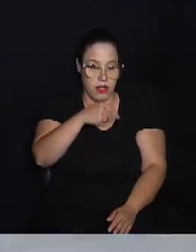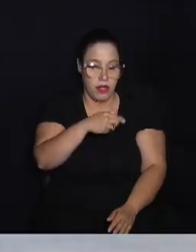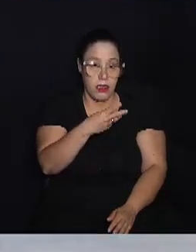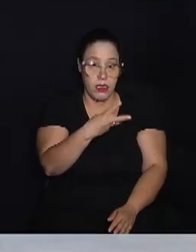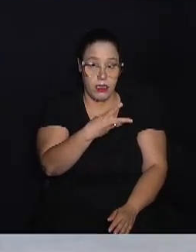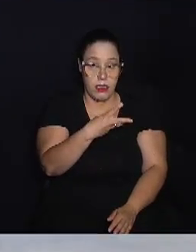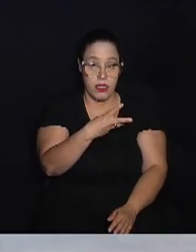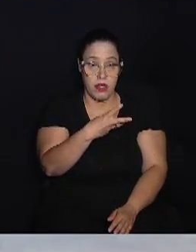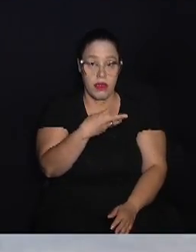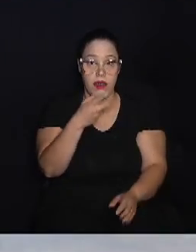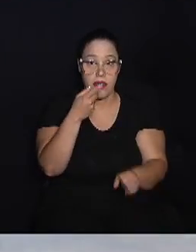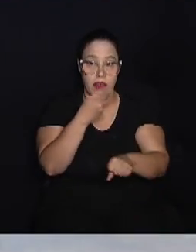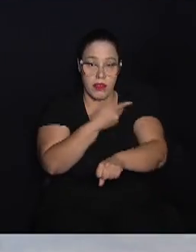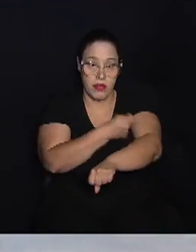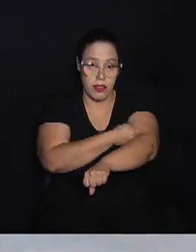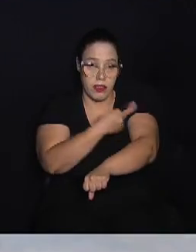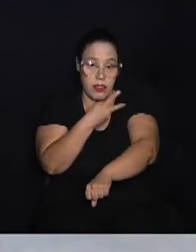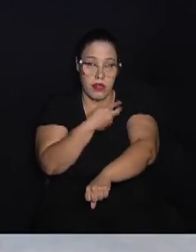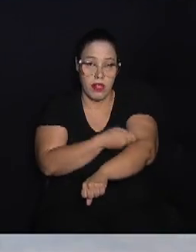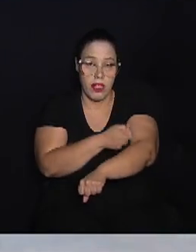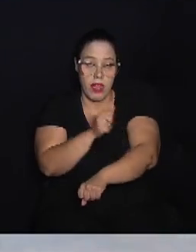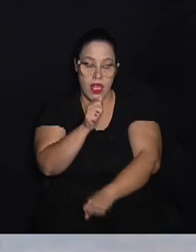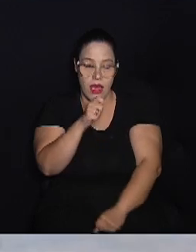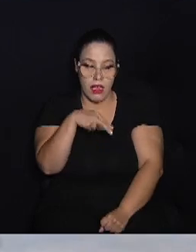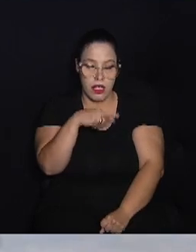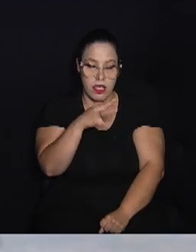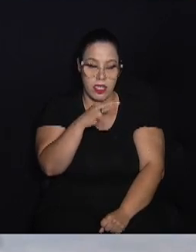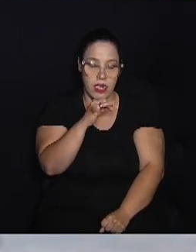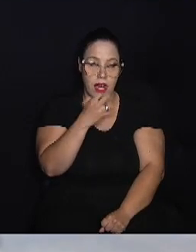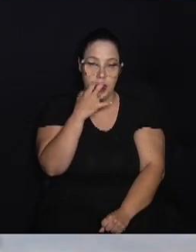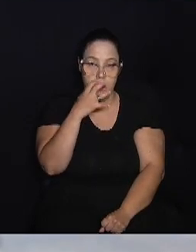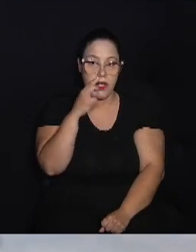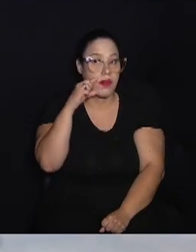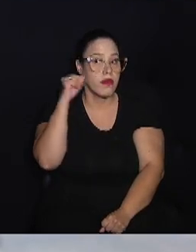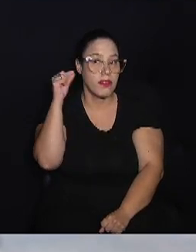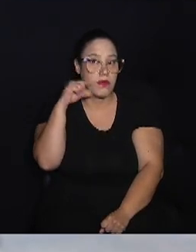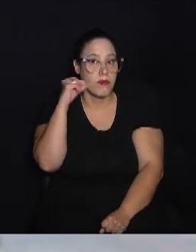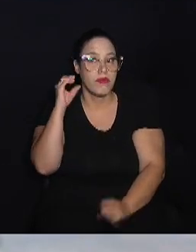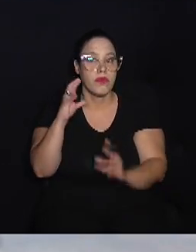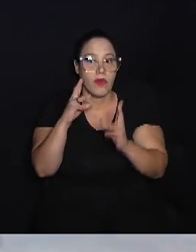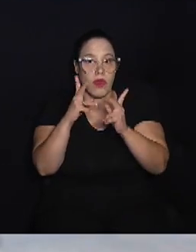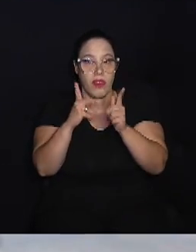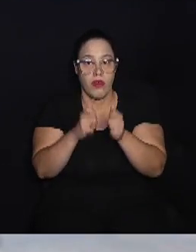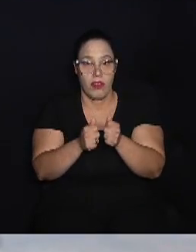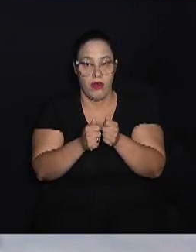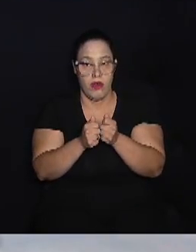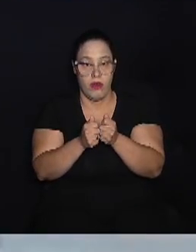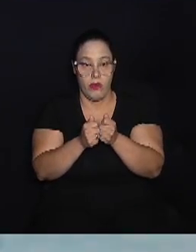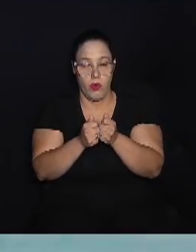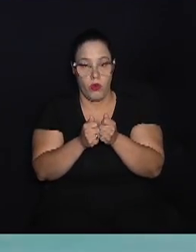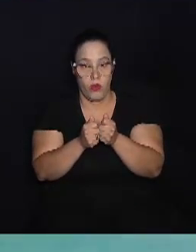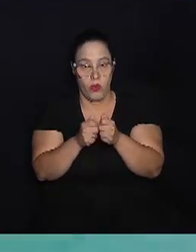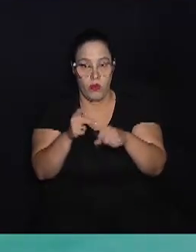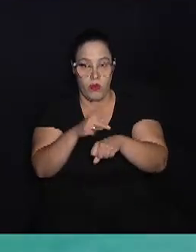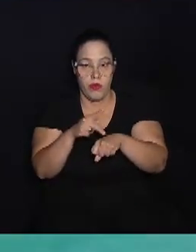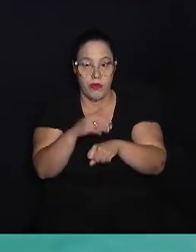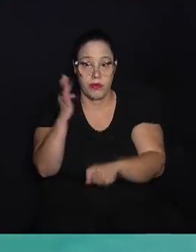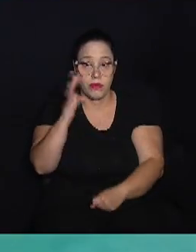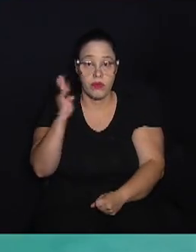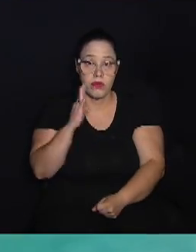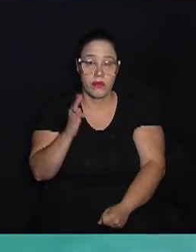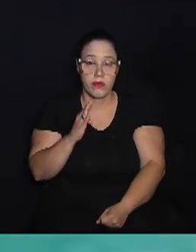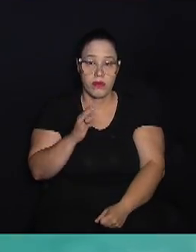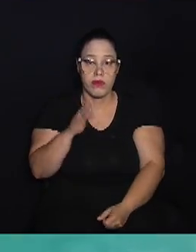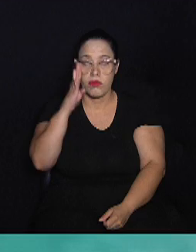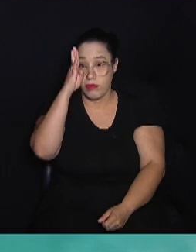1973, implantou a vacinação antirrábica canina e felina em todo o território nacional. Essa atividade foi uma